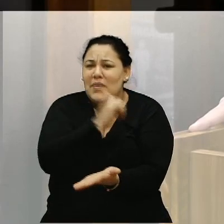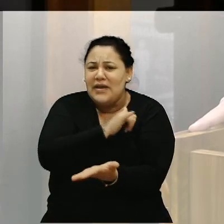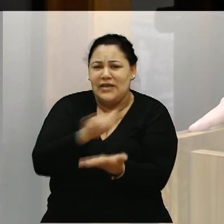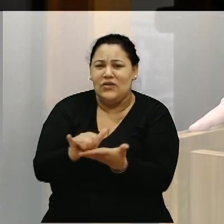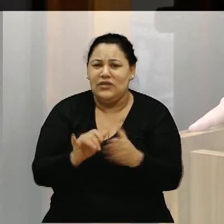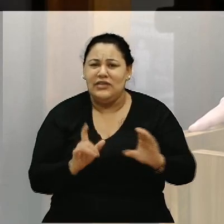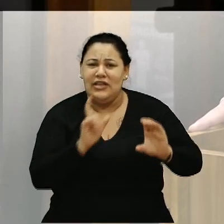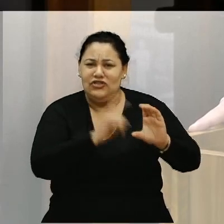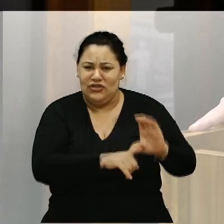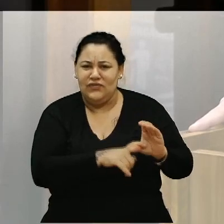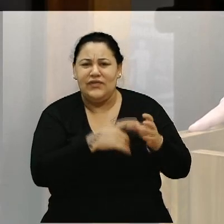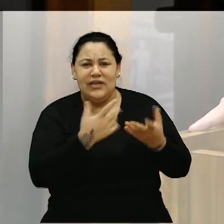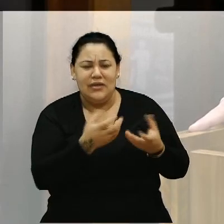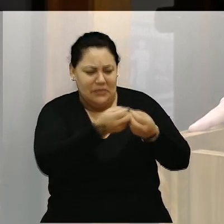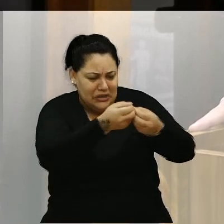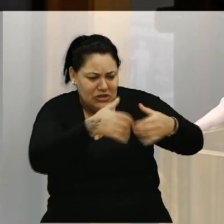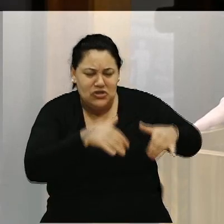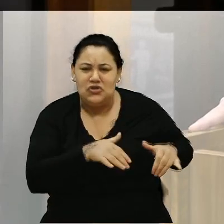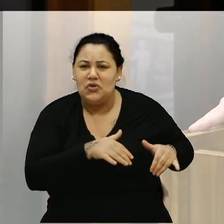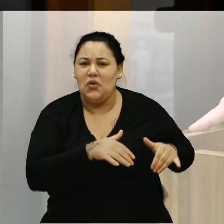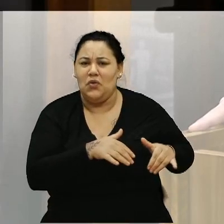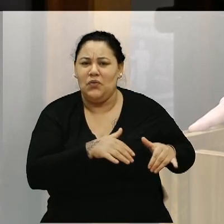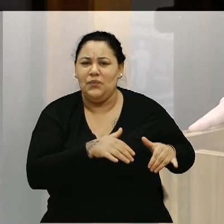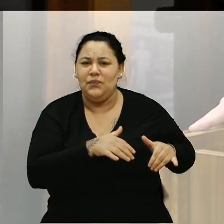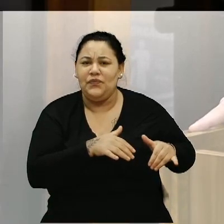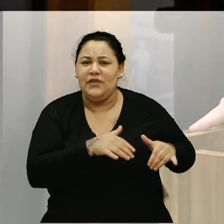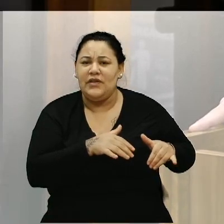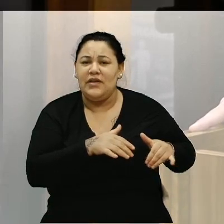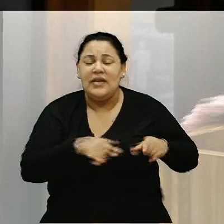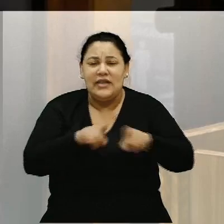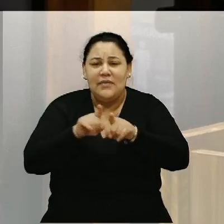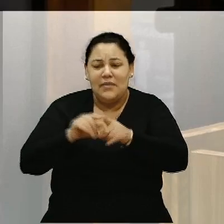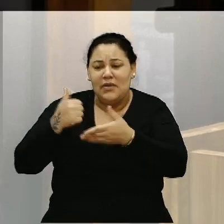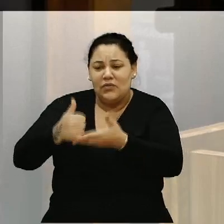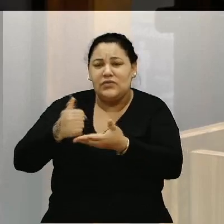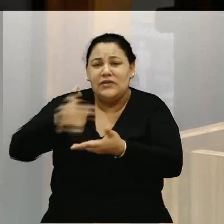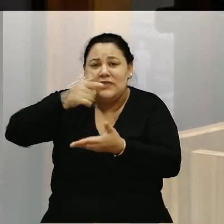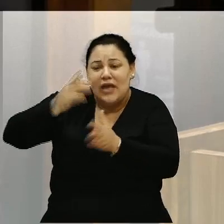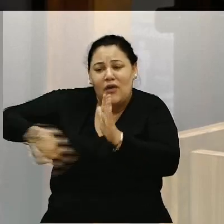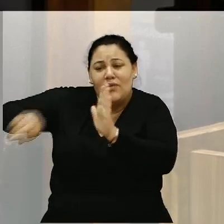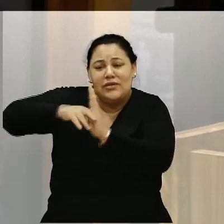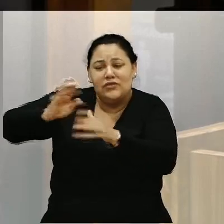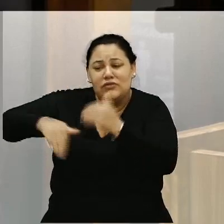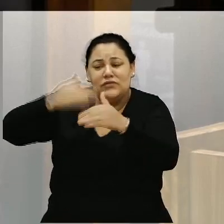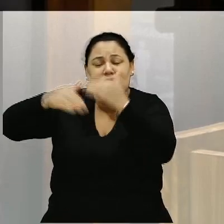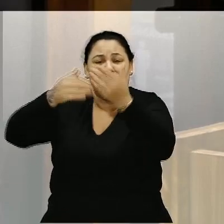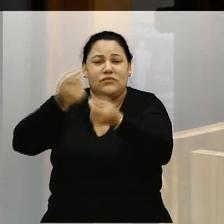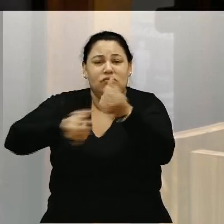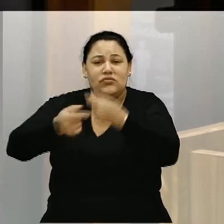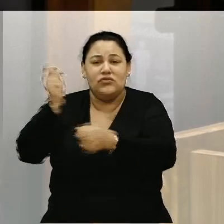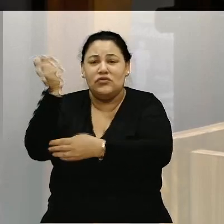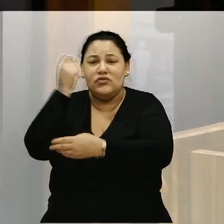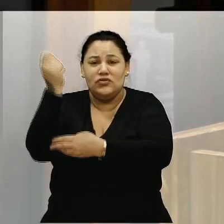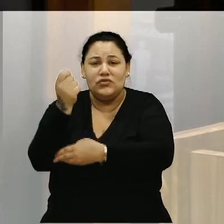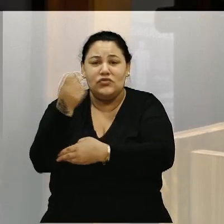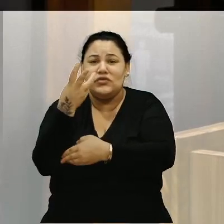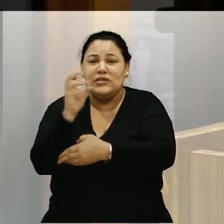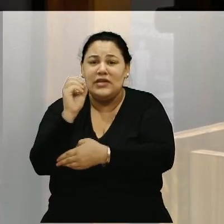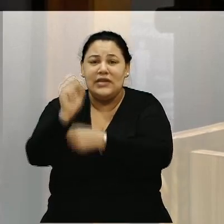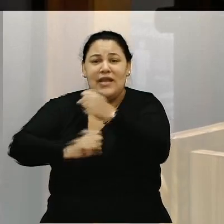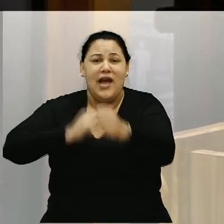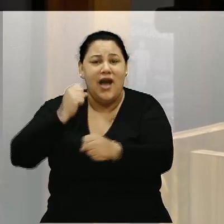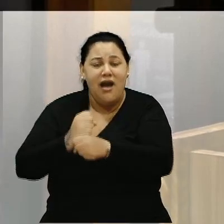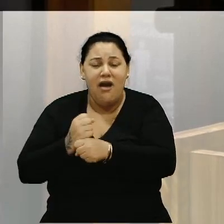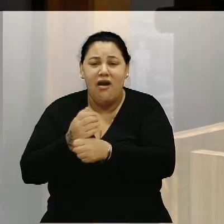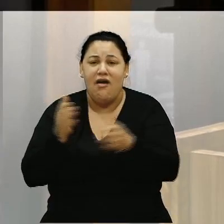severamente as finanças públicas e o desenvolvimento econômico e social do Rio Grande do Sul nas últimas 3 décadas. Ao se posicionarem